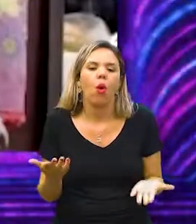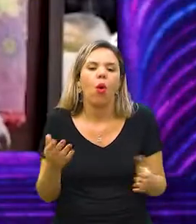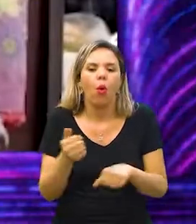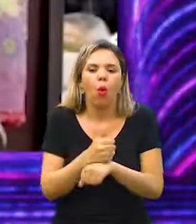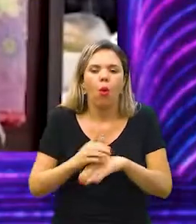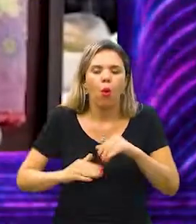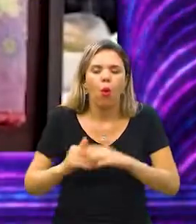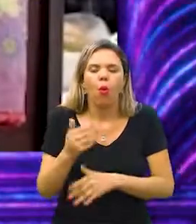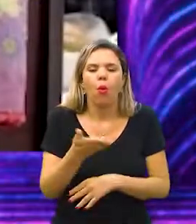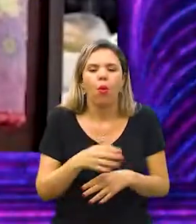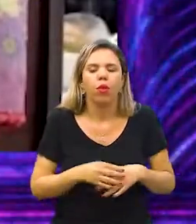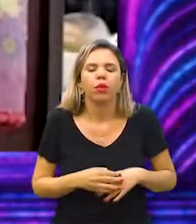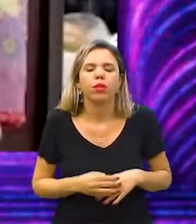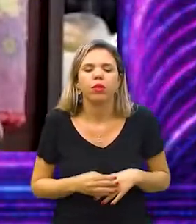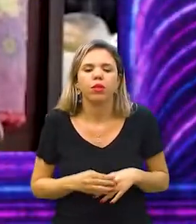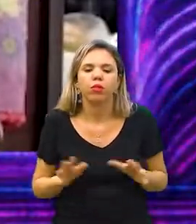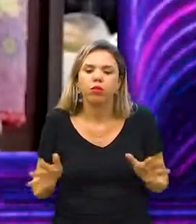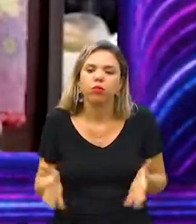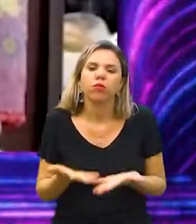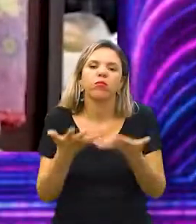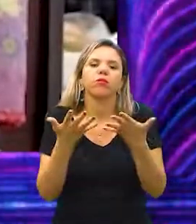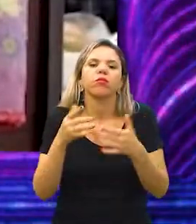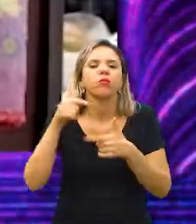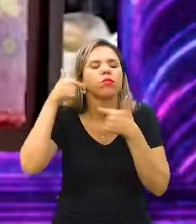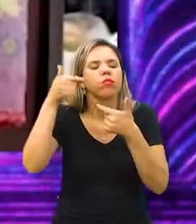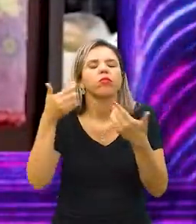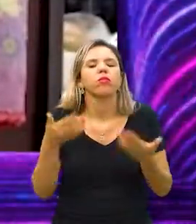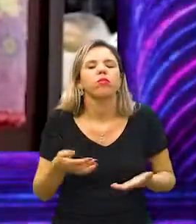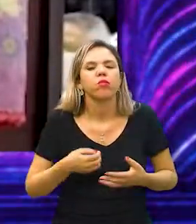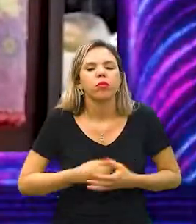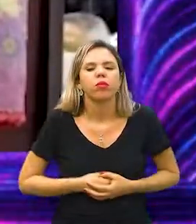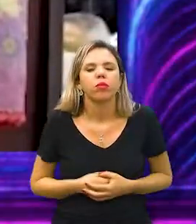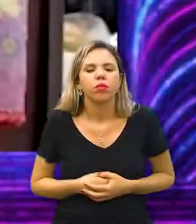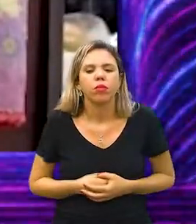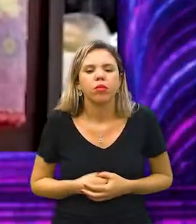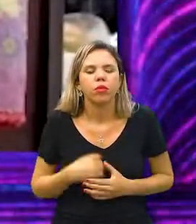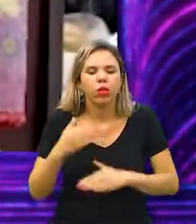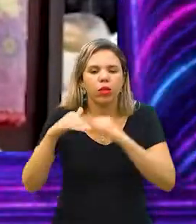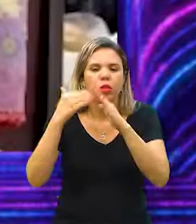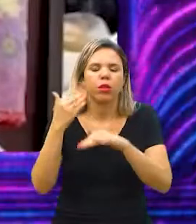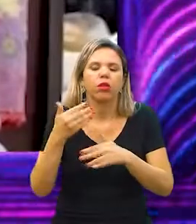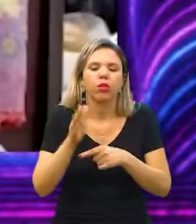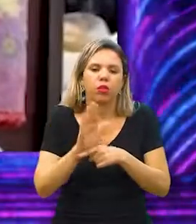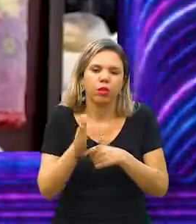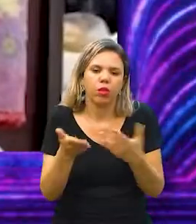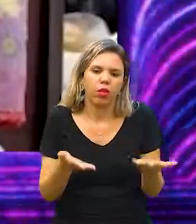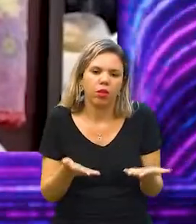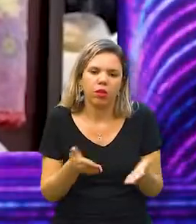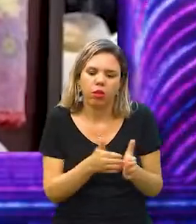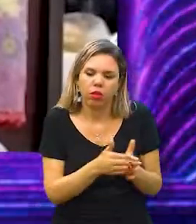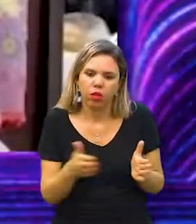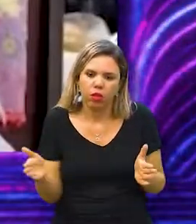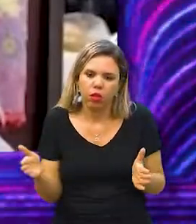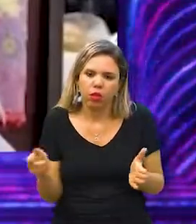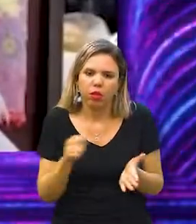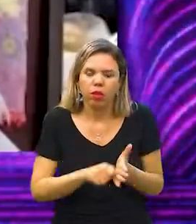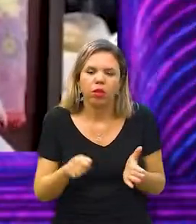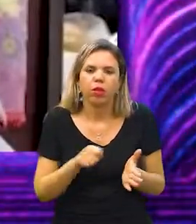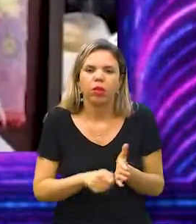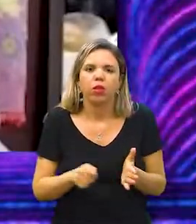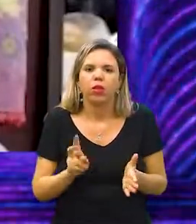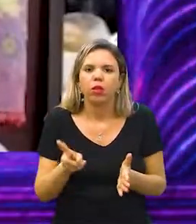qual que vai ser a profissão, a motivação do personagem, para eu construir a série. Mas